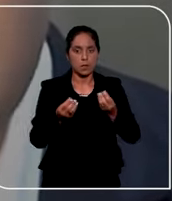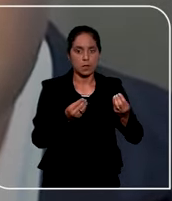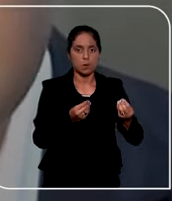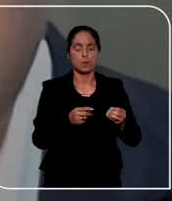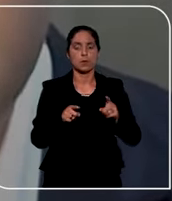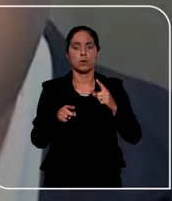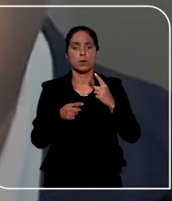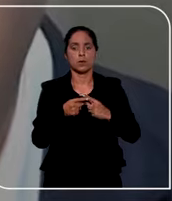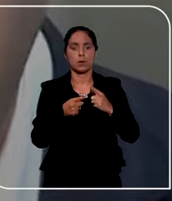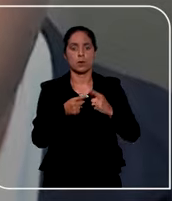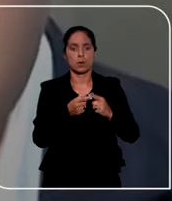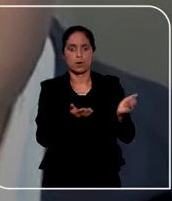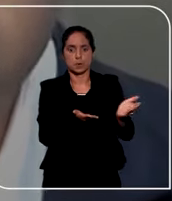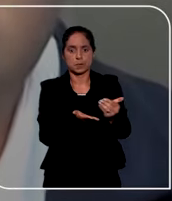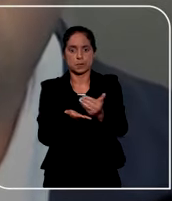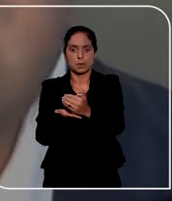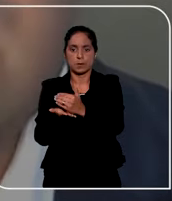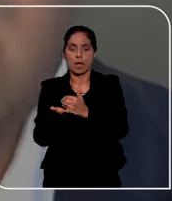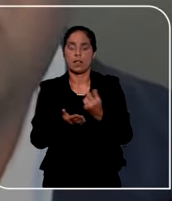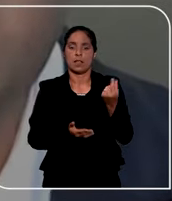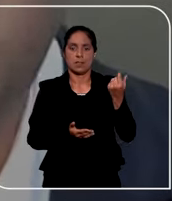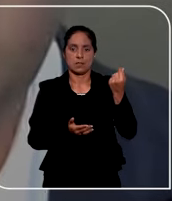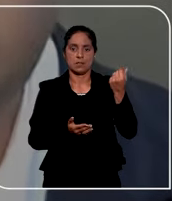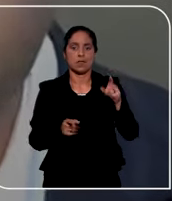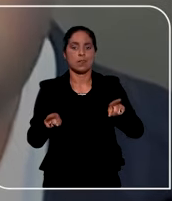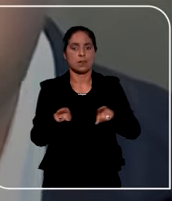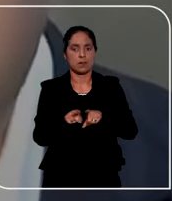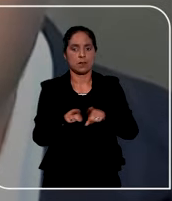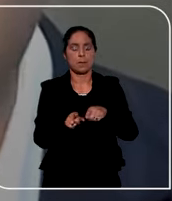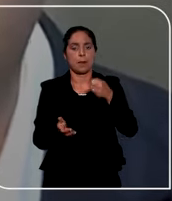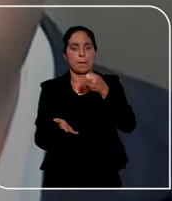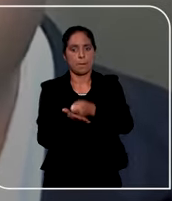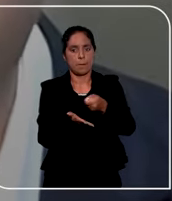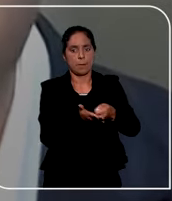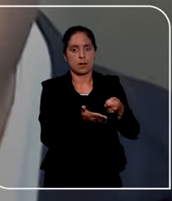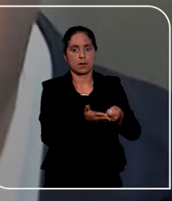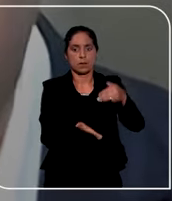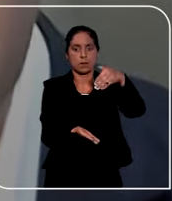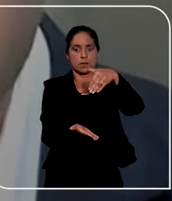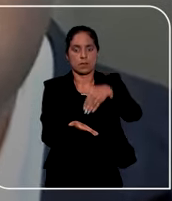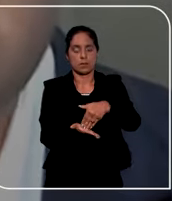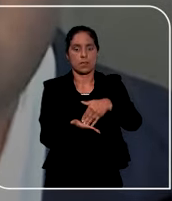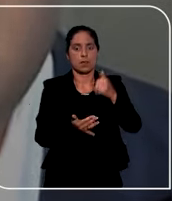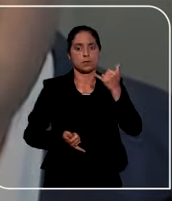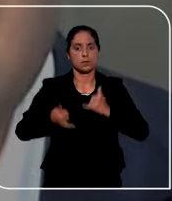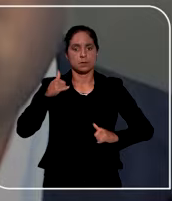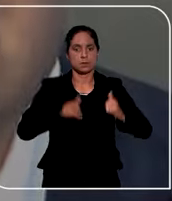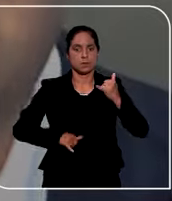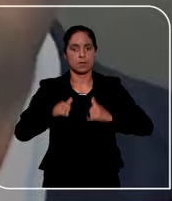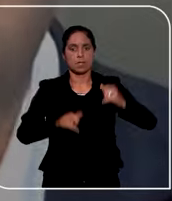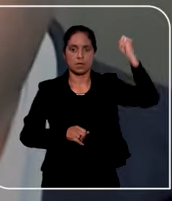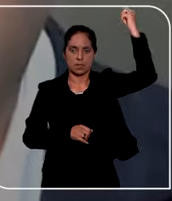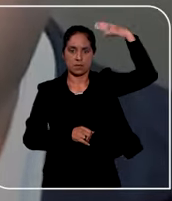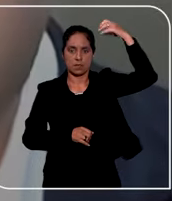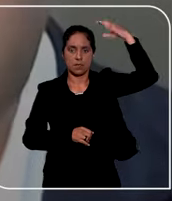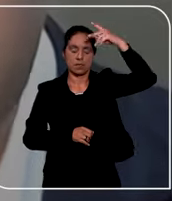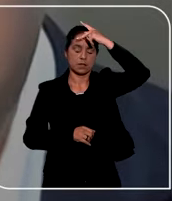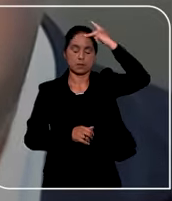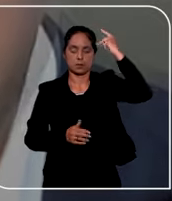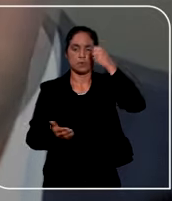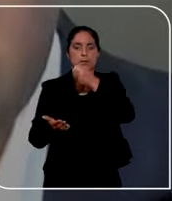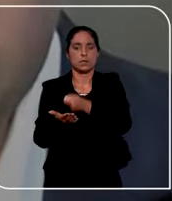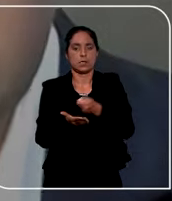na arrecadação estadual e também repercute no pagamento no preço final da energia elétrica pelo